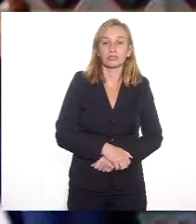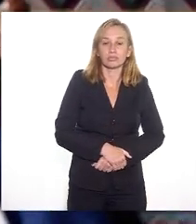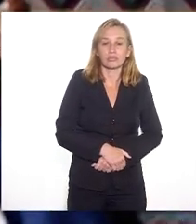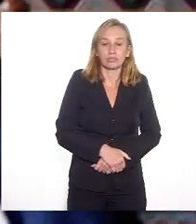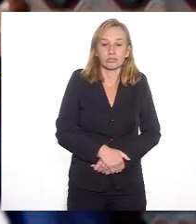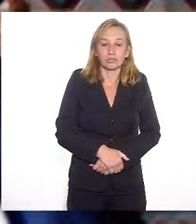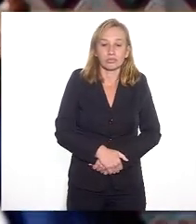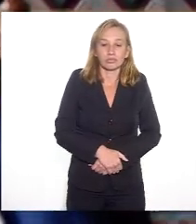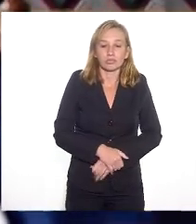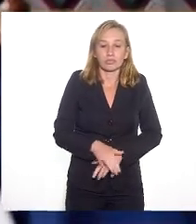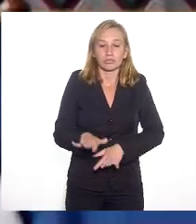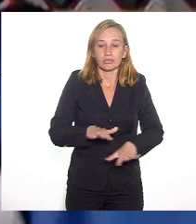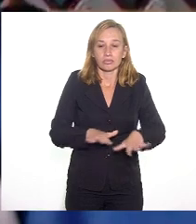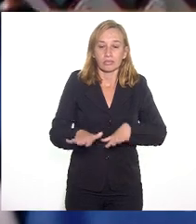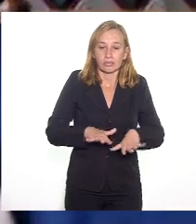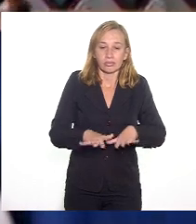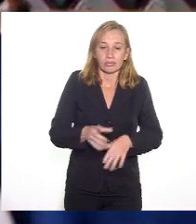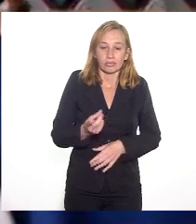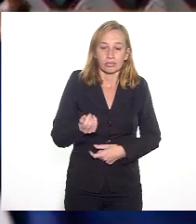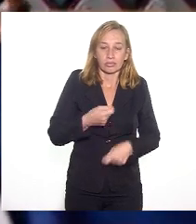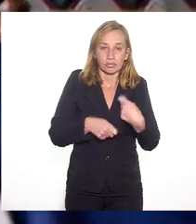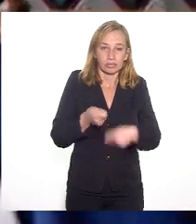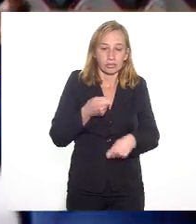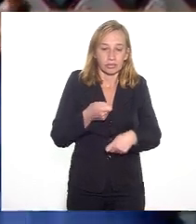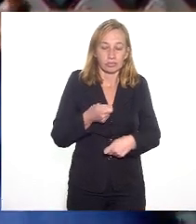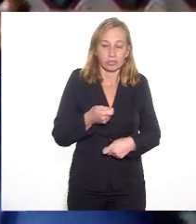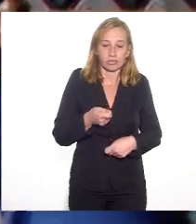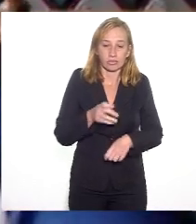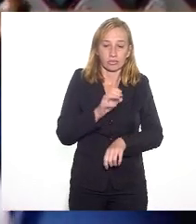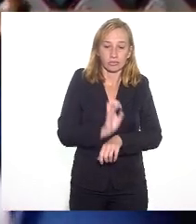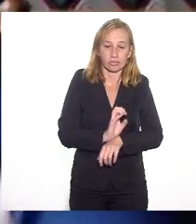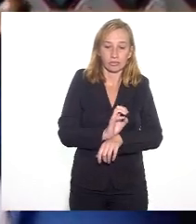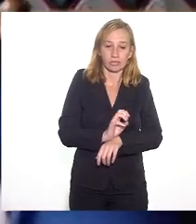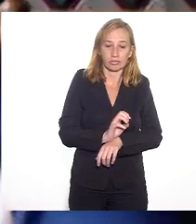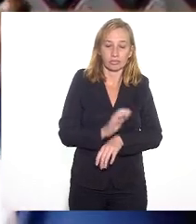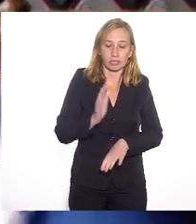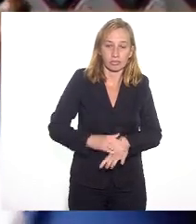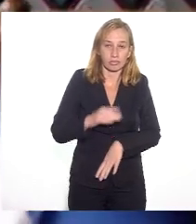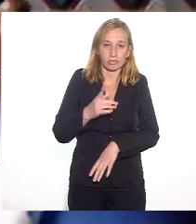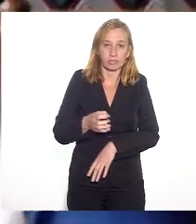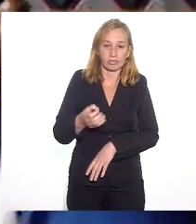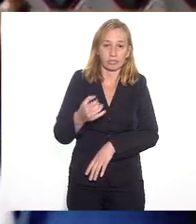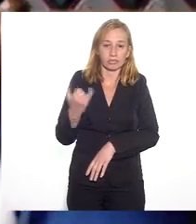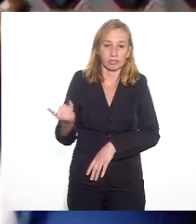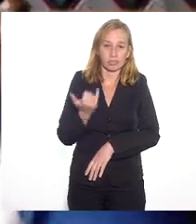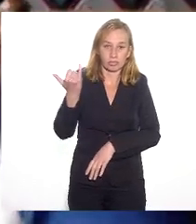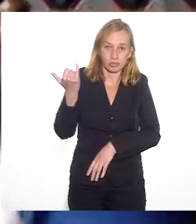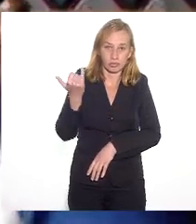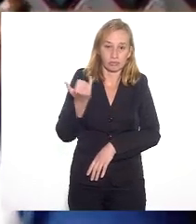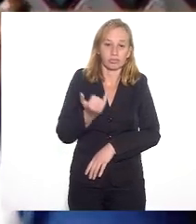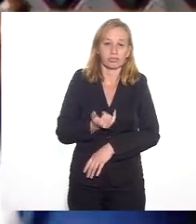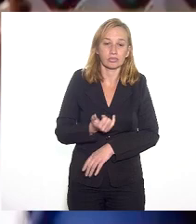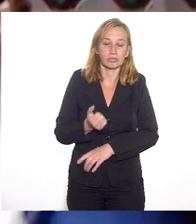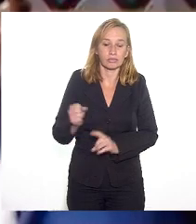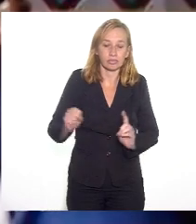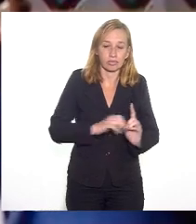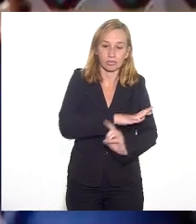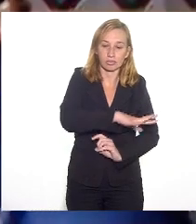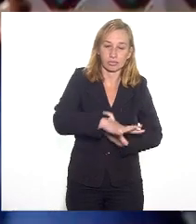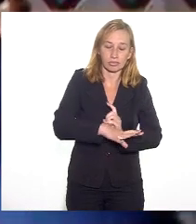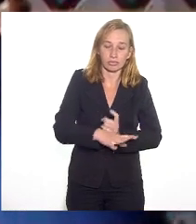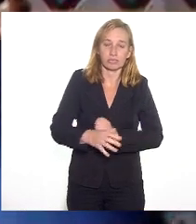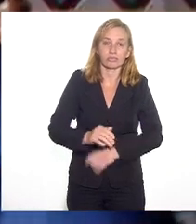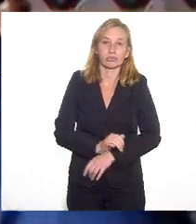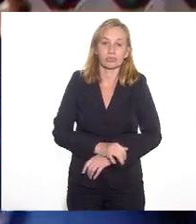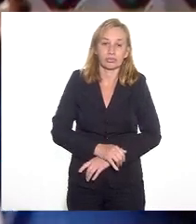pela movimentação econômica. O Estado é um dos mais importantes atores em sociedade nesse sentido,